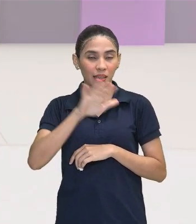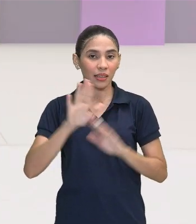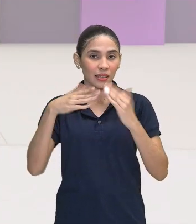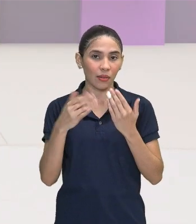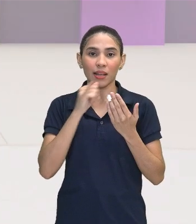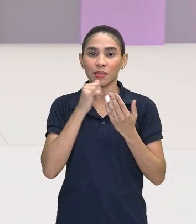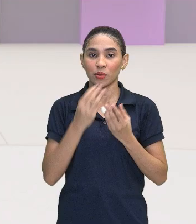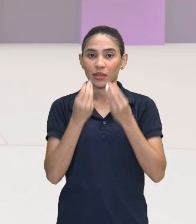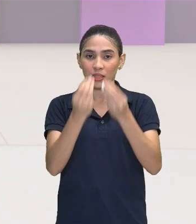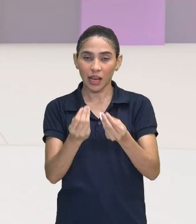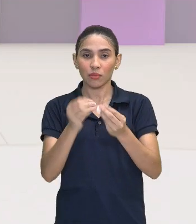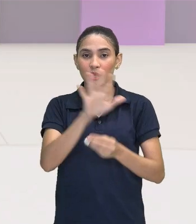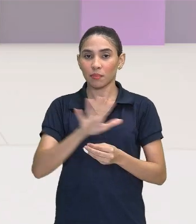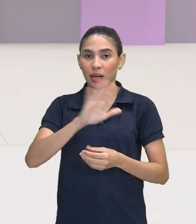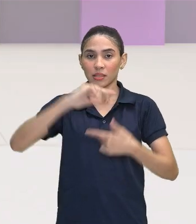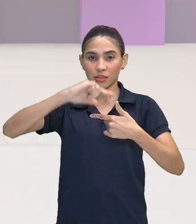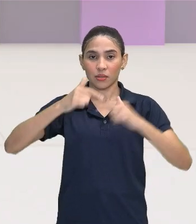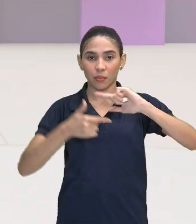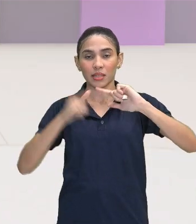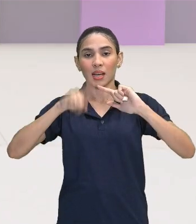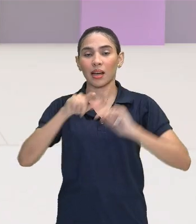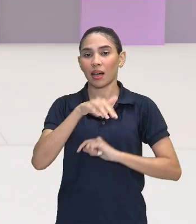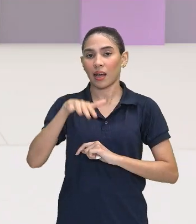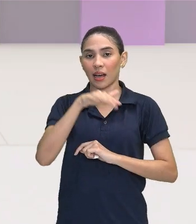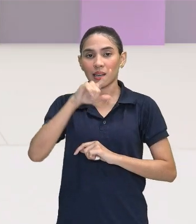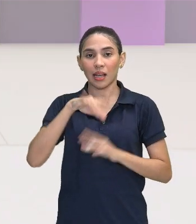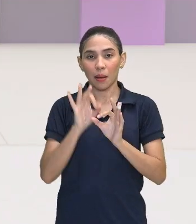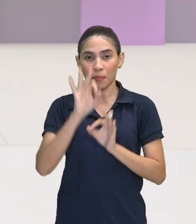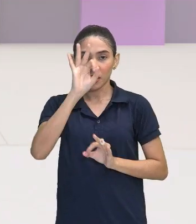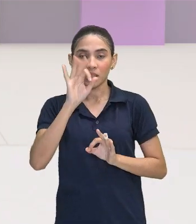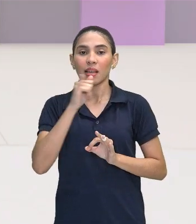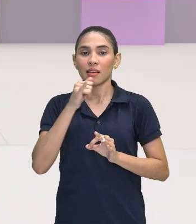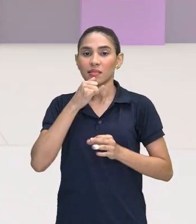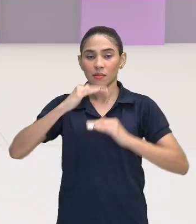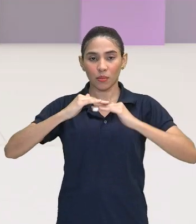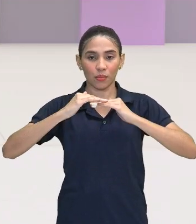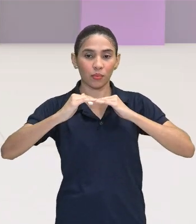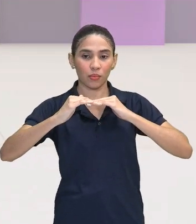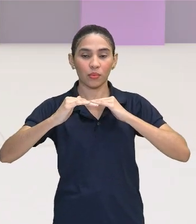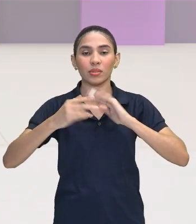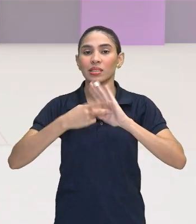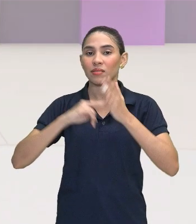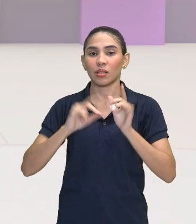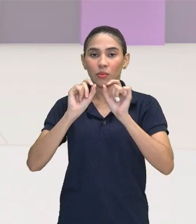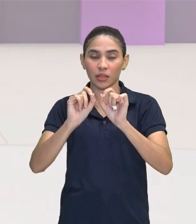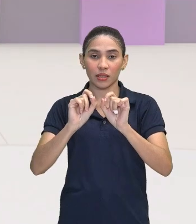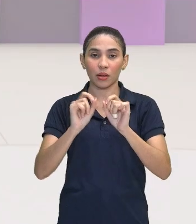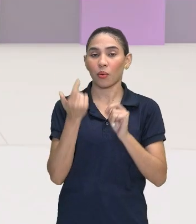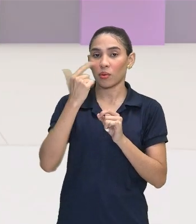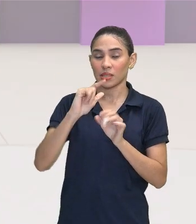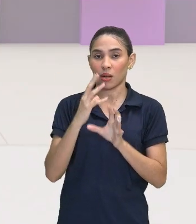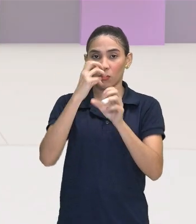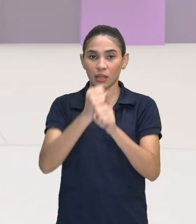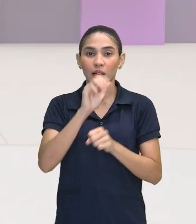uma figura geométrica, a área é justamente a medida da superfície dessa figura. Ou seja, para calcular